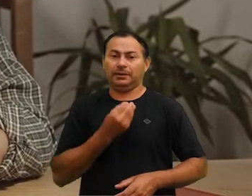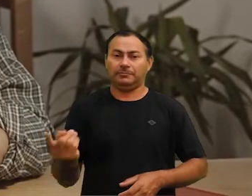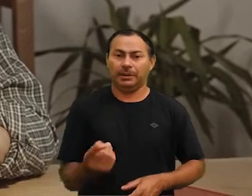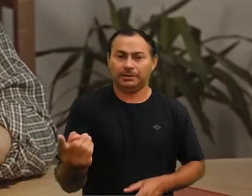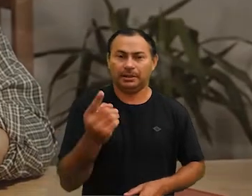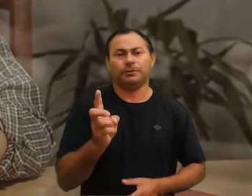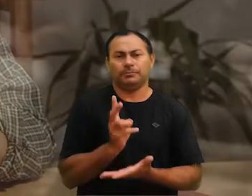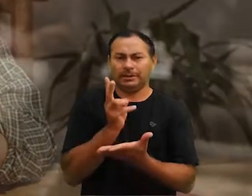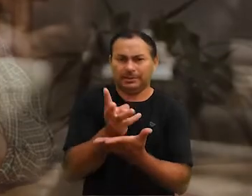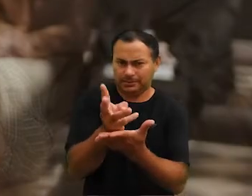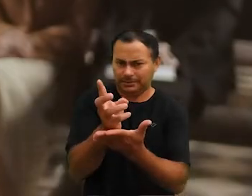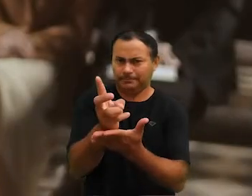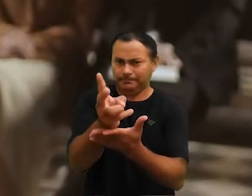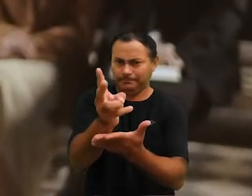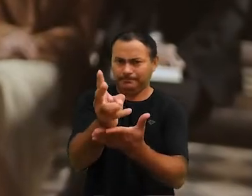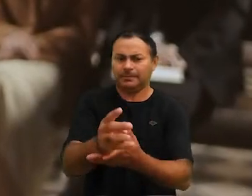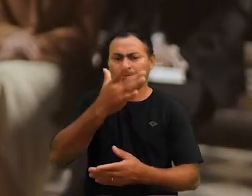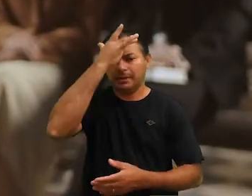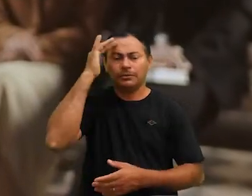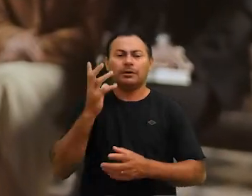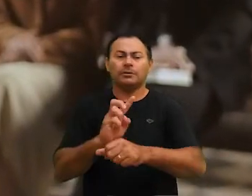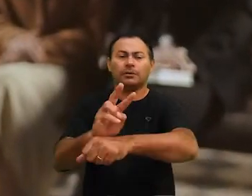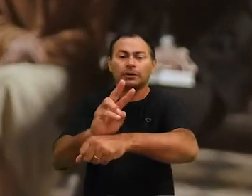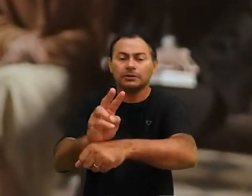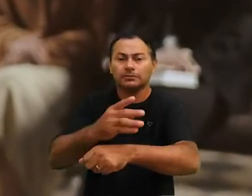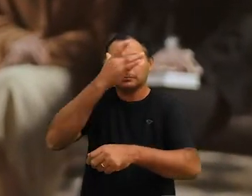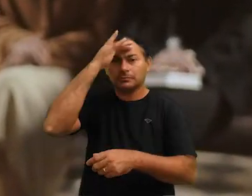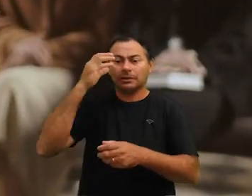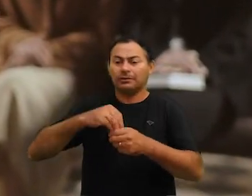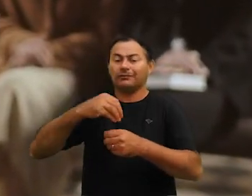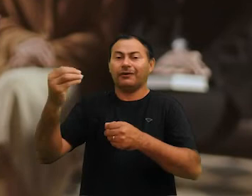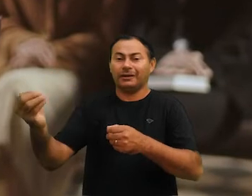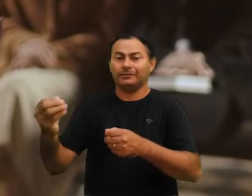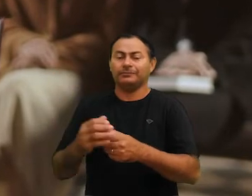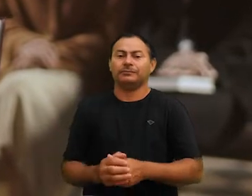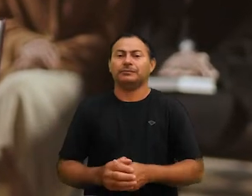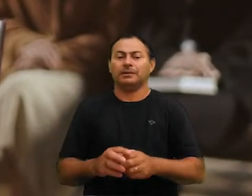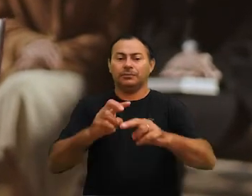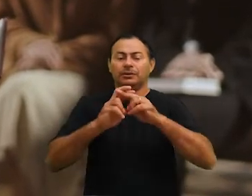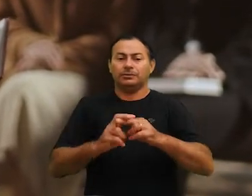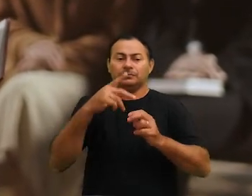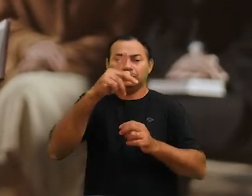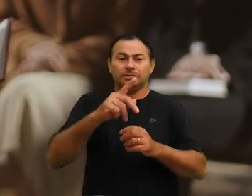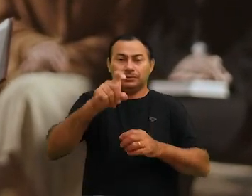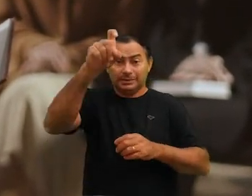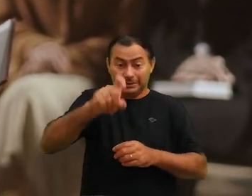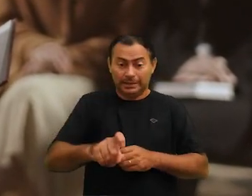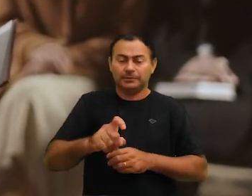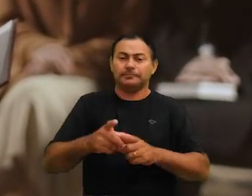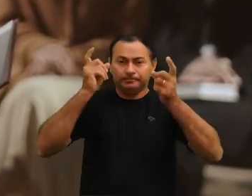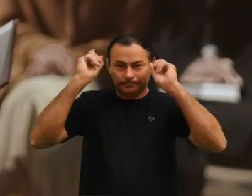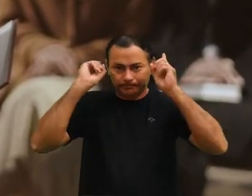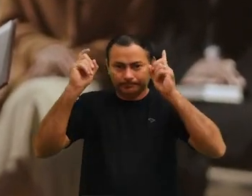sempre. Esta é a parte do homem que controla o homem exterior. Por isso, a parte do seu ser que